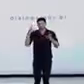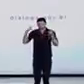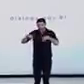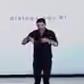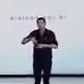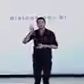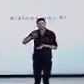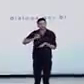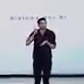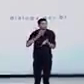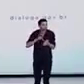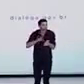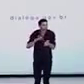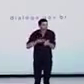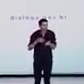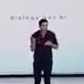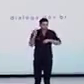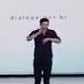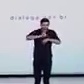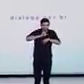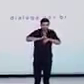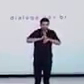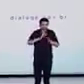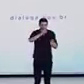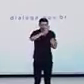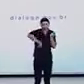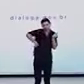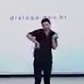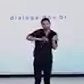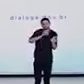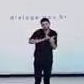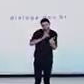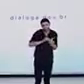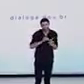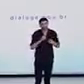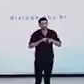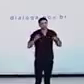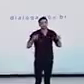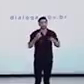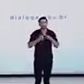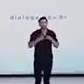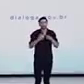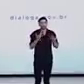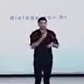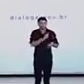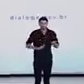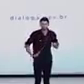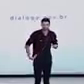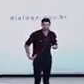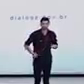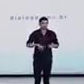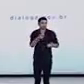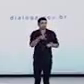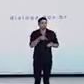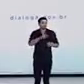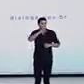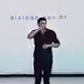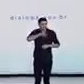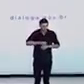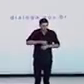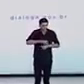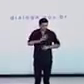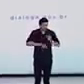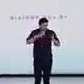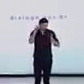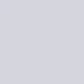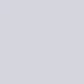É verdade que a capital, infelizmente, ficou de fora. Mas ficou de fora por uma opção, porque o governo não determinou por